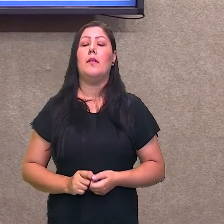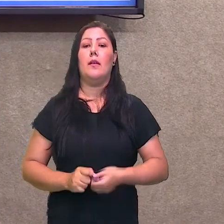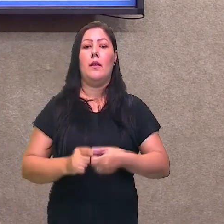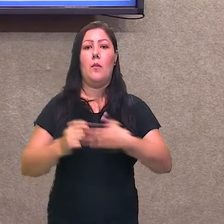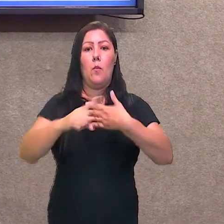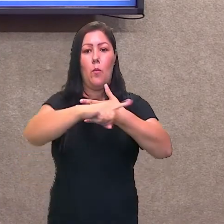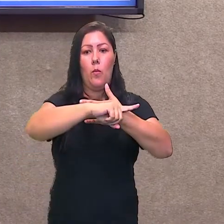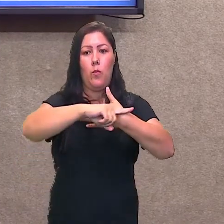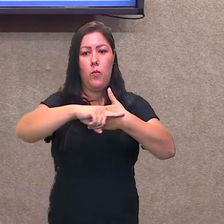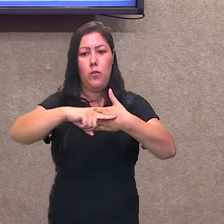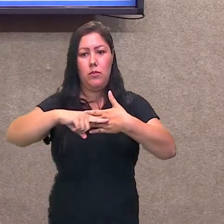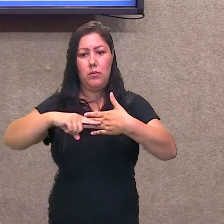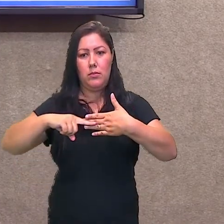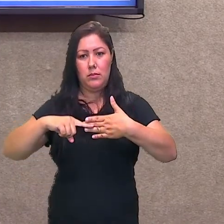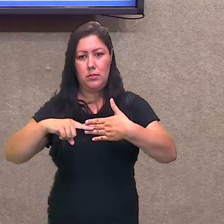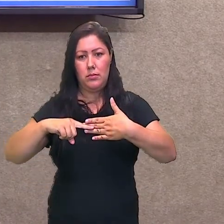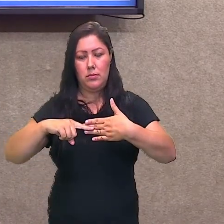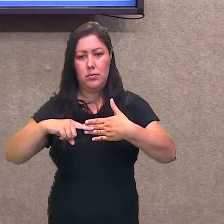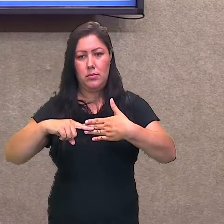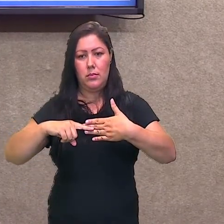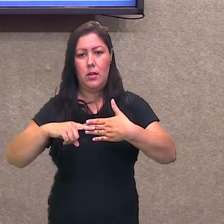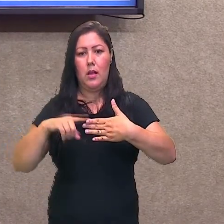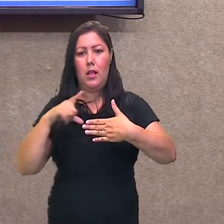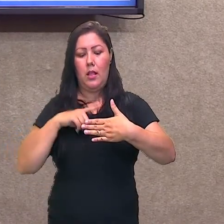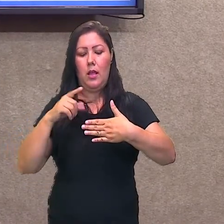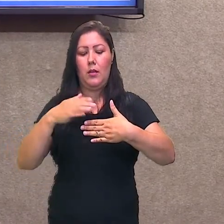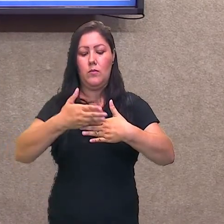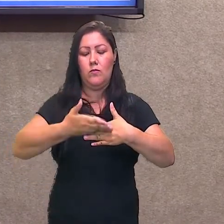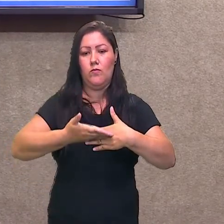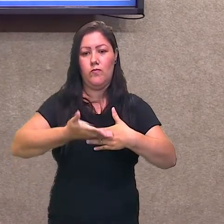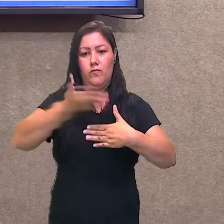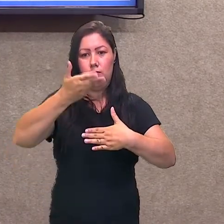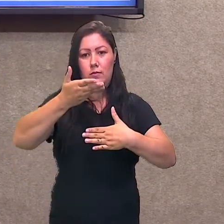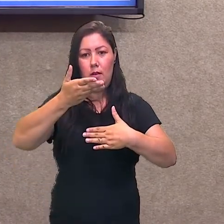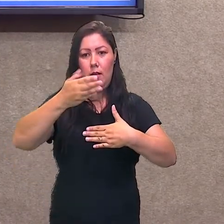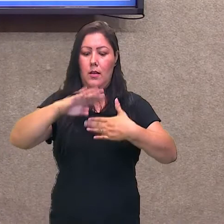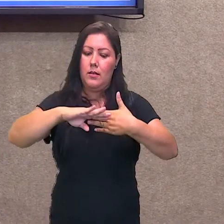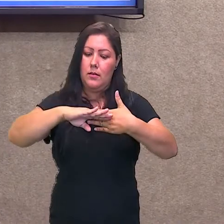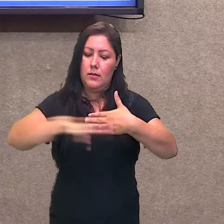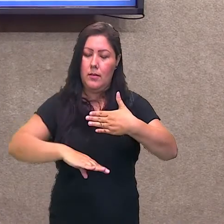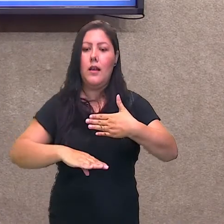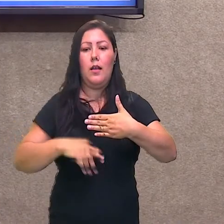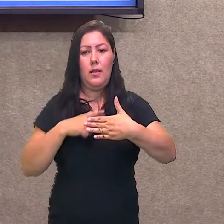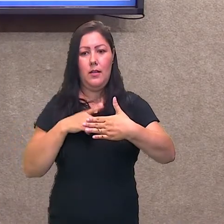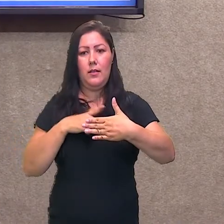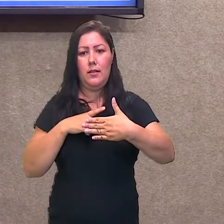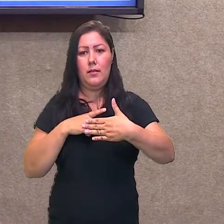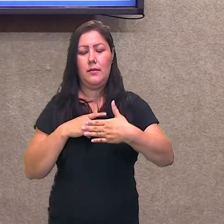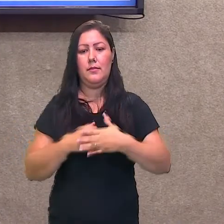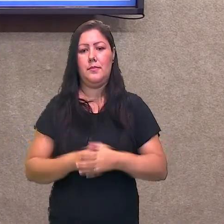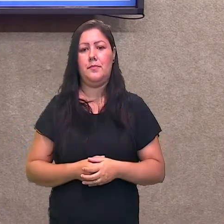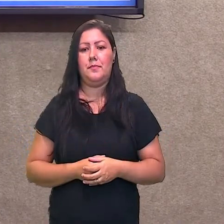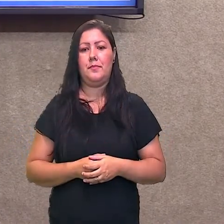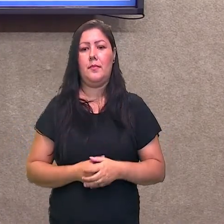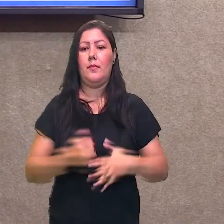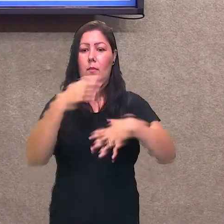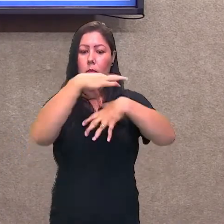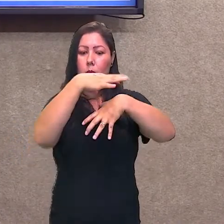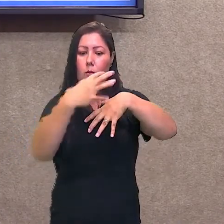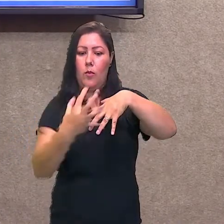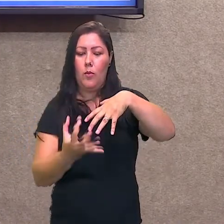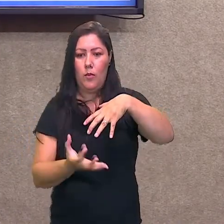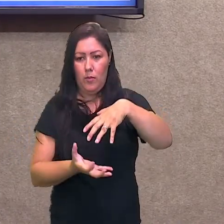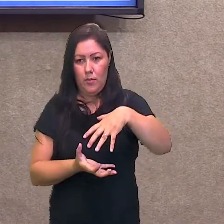no hemisfério norte e sul. Em relação ao meridiano de Greenwich, todo o